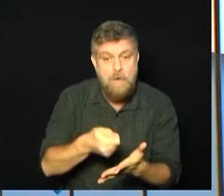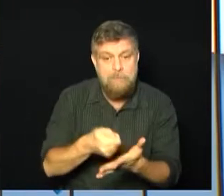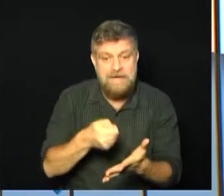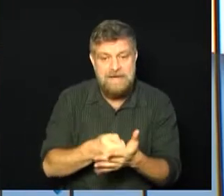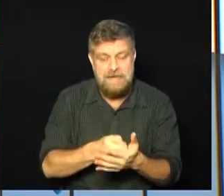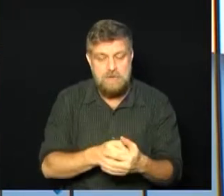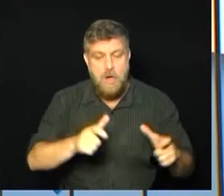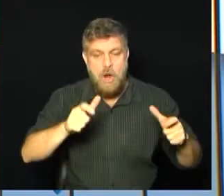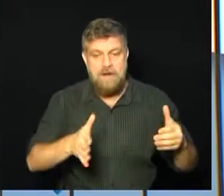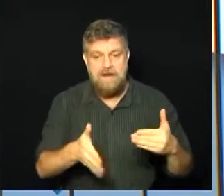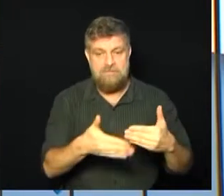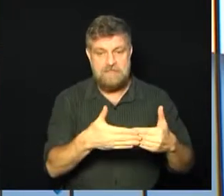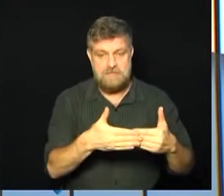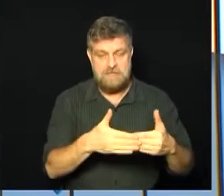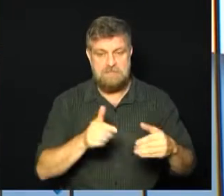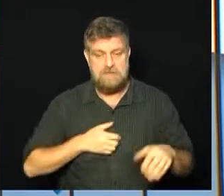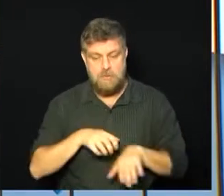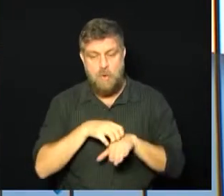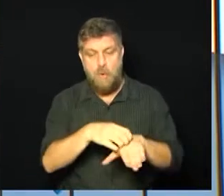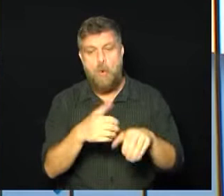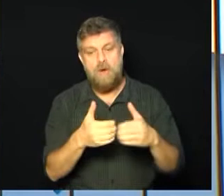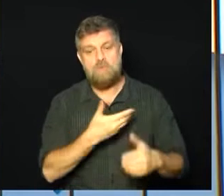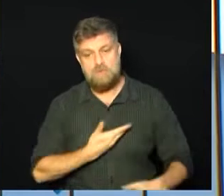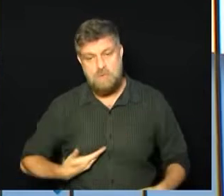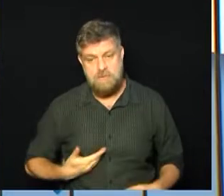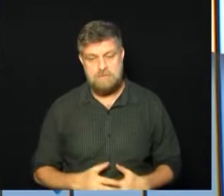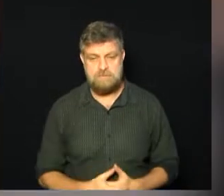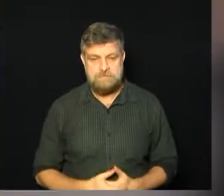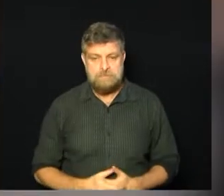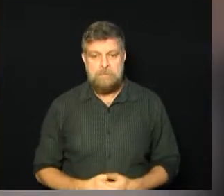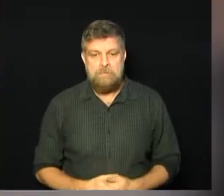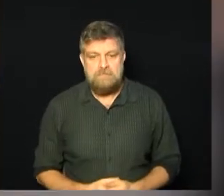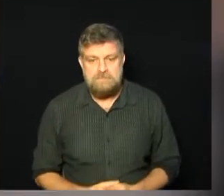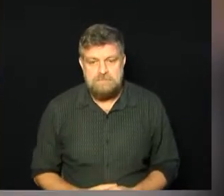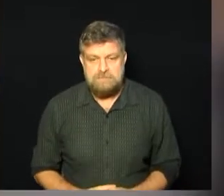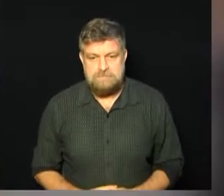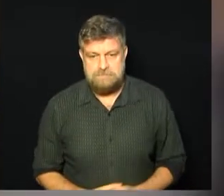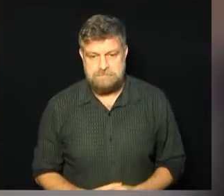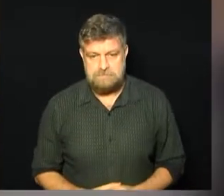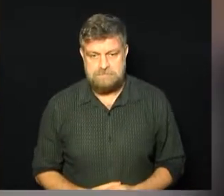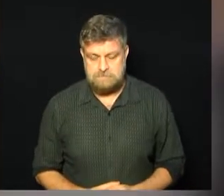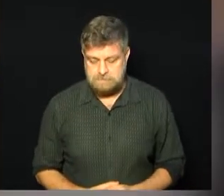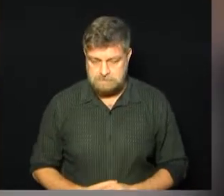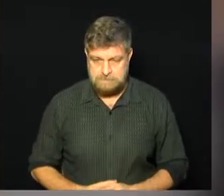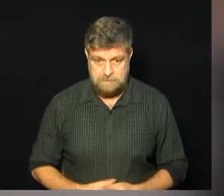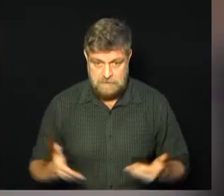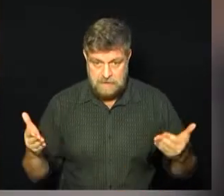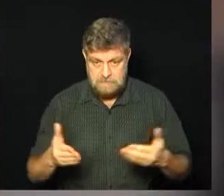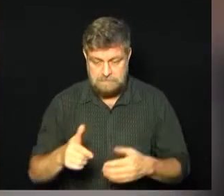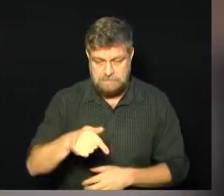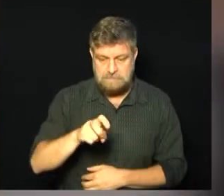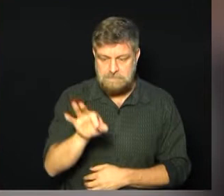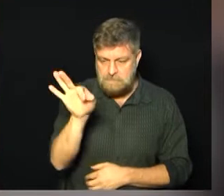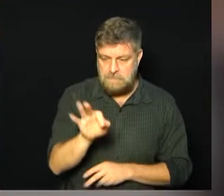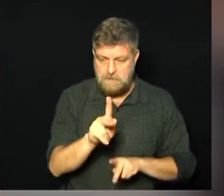em ambientes fechados e no transporte público. Ao chegar, neste momento, a 75%